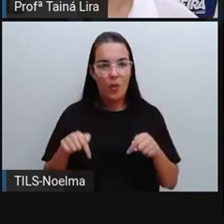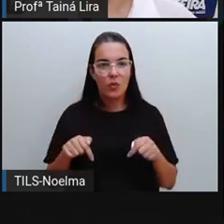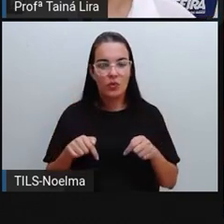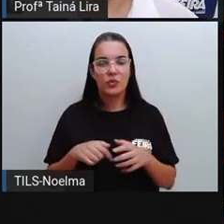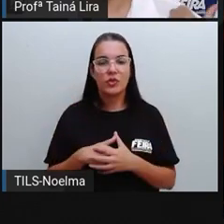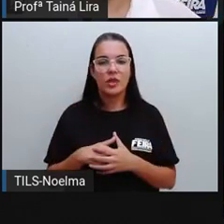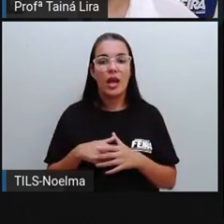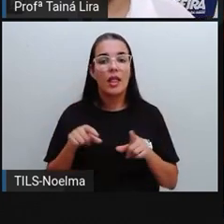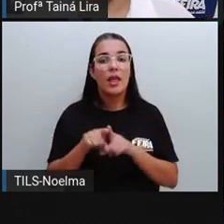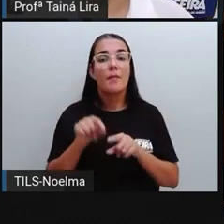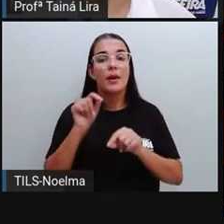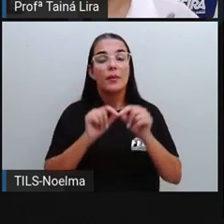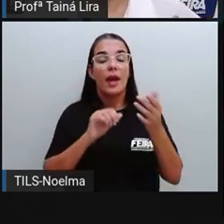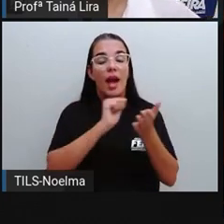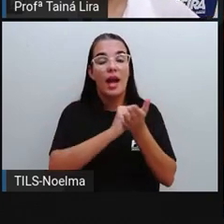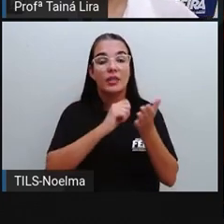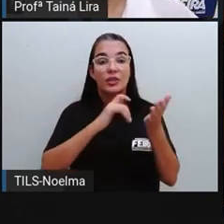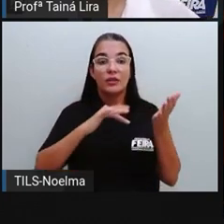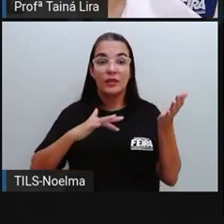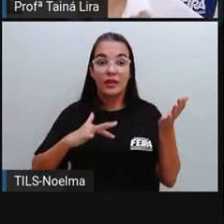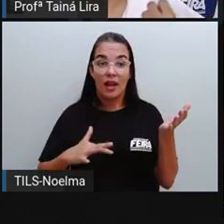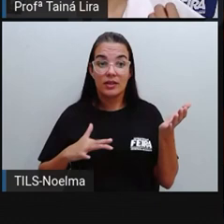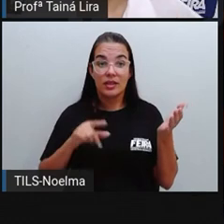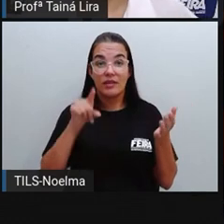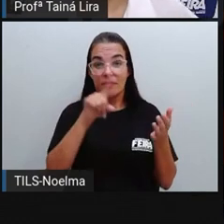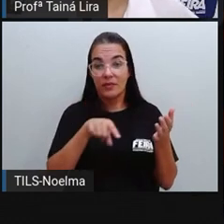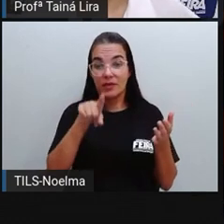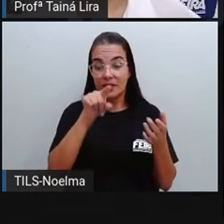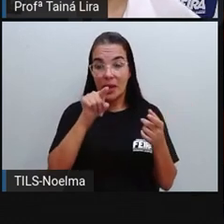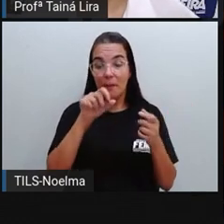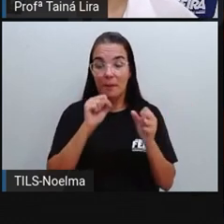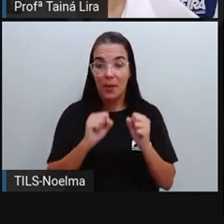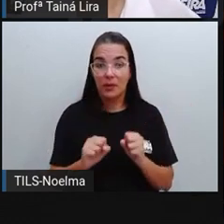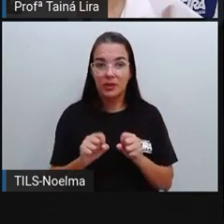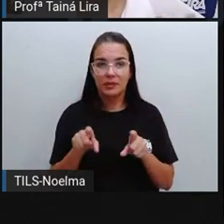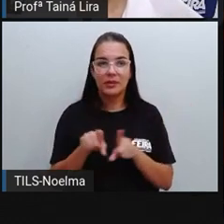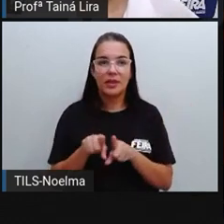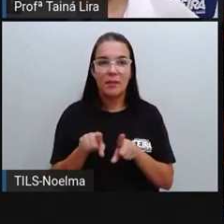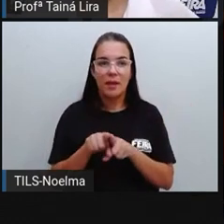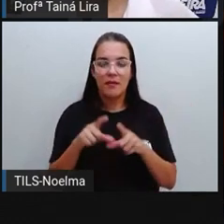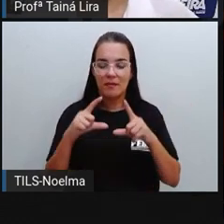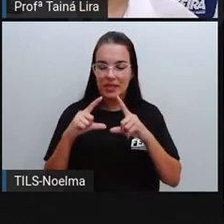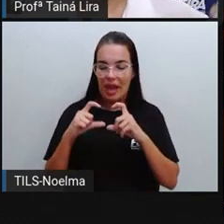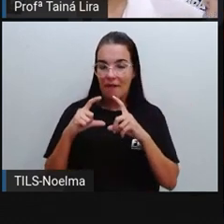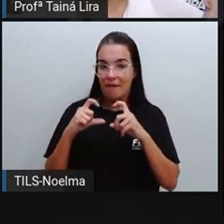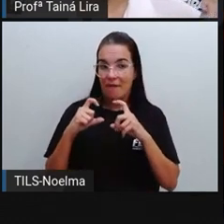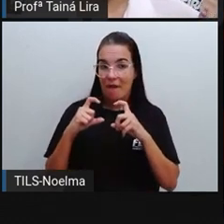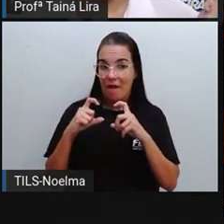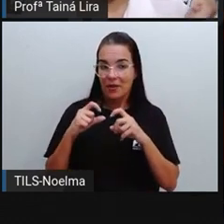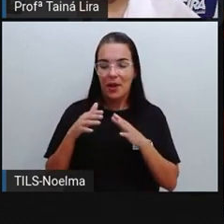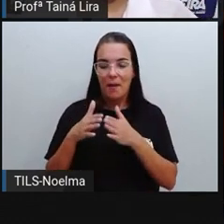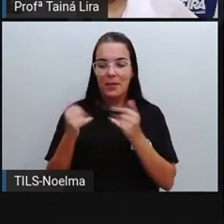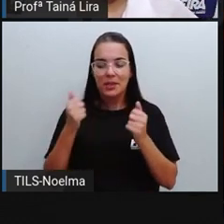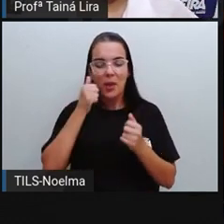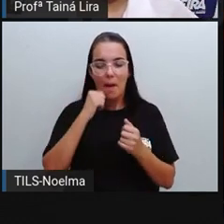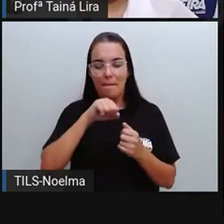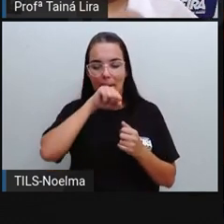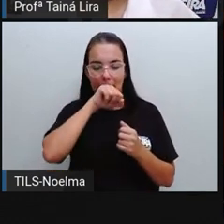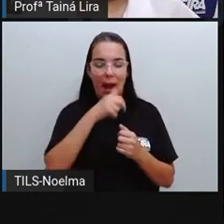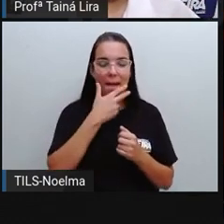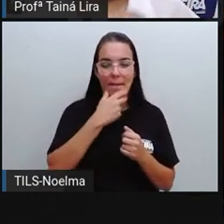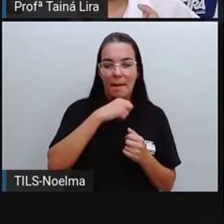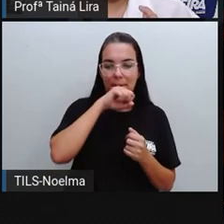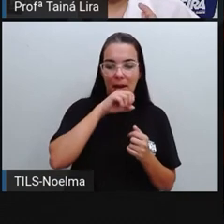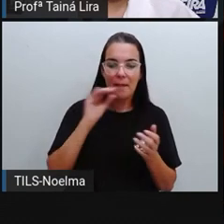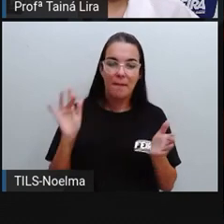E sobre a nossa atividade, tá? Você pode também, ó, tirar uma foto, pedir ao papai e mamãe para postar